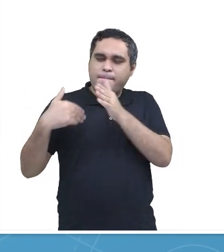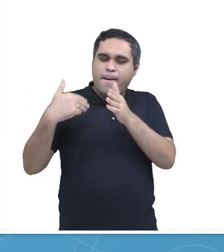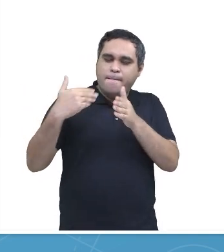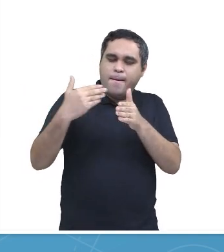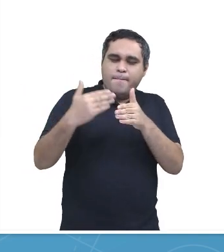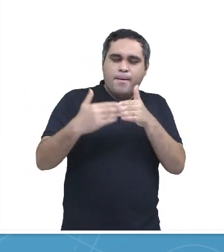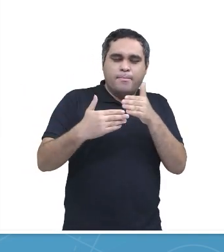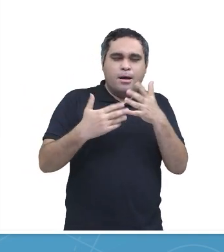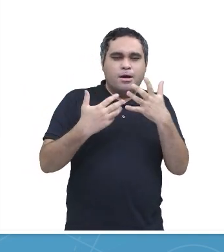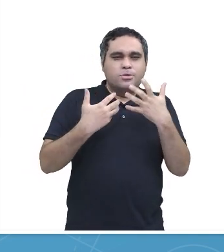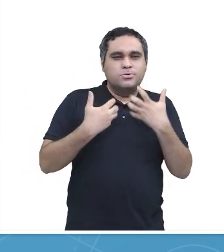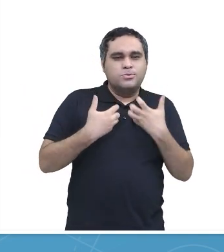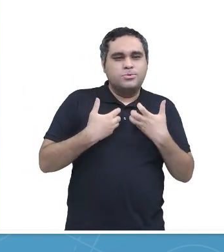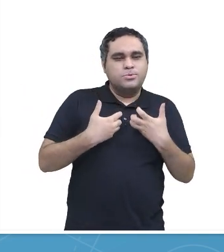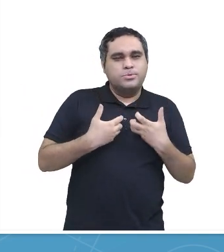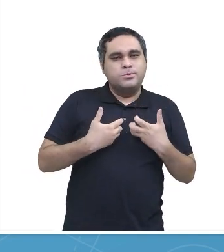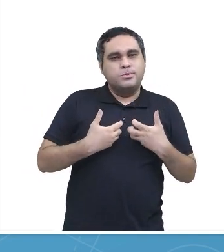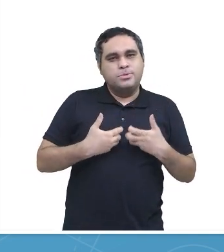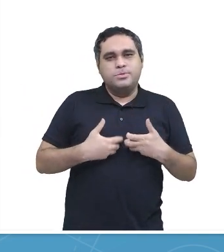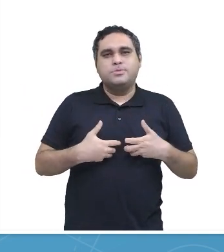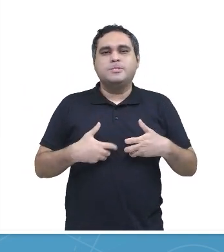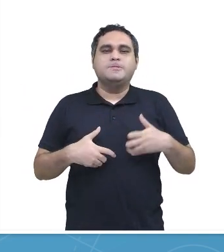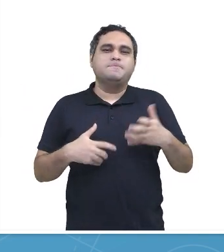e agora estar